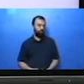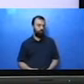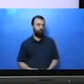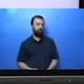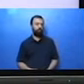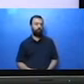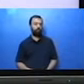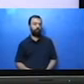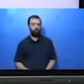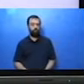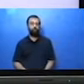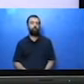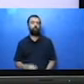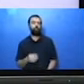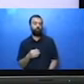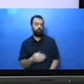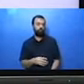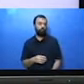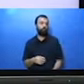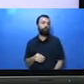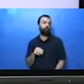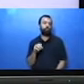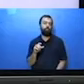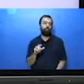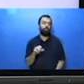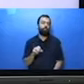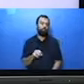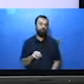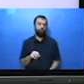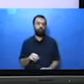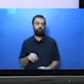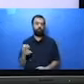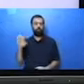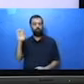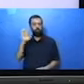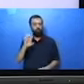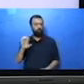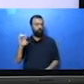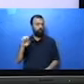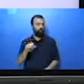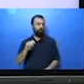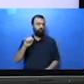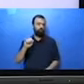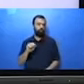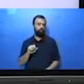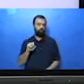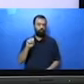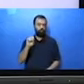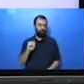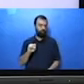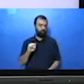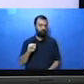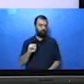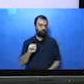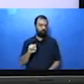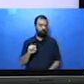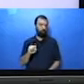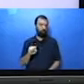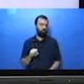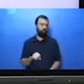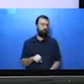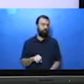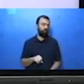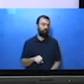Planalto Sul Rio-Grandense, localizado no estado do Rio Grande do Sul. O escudo sul-rio-grandense